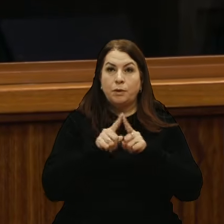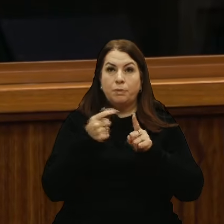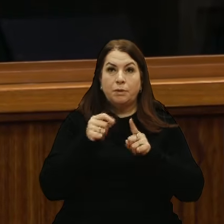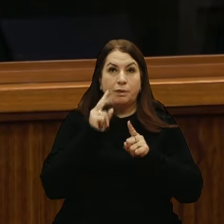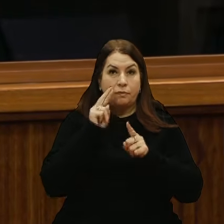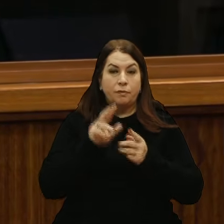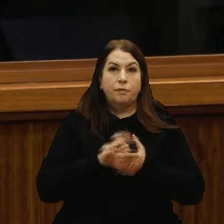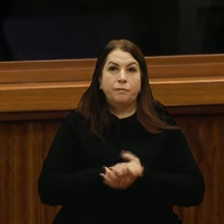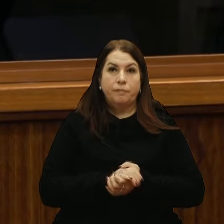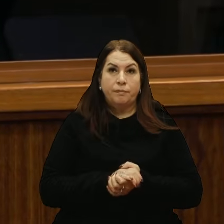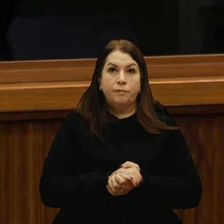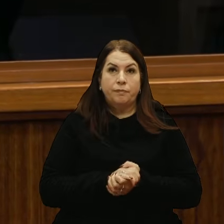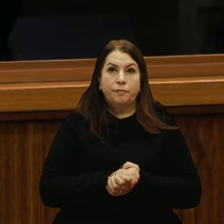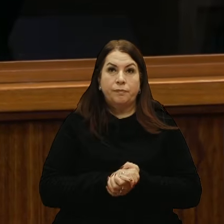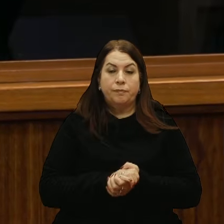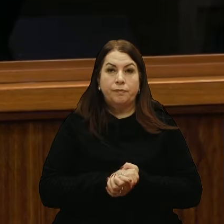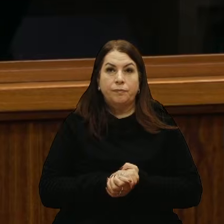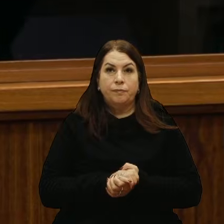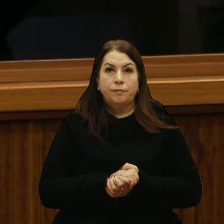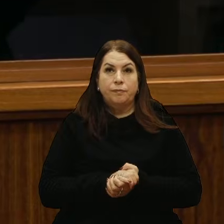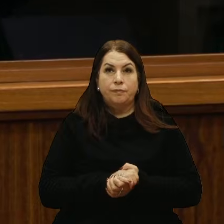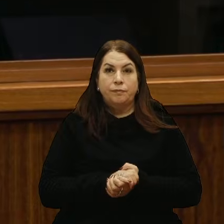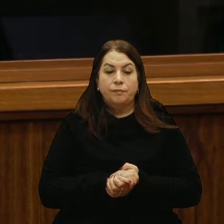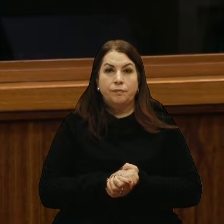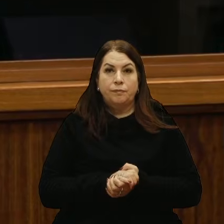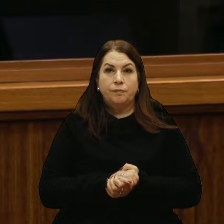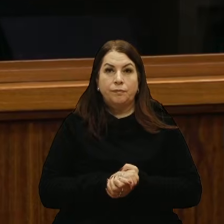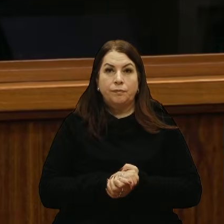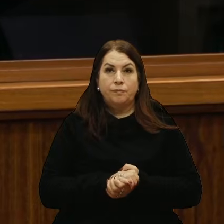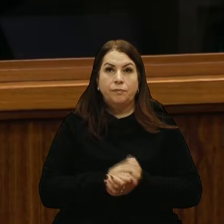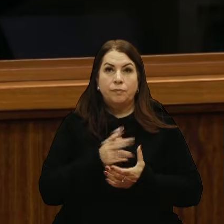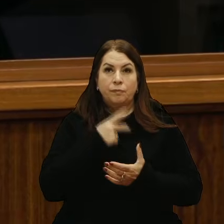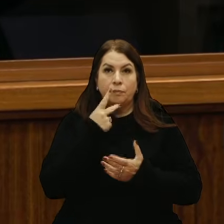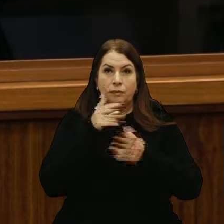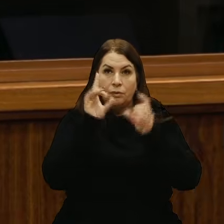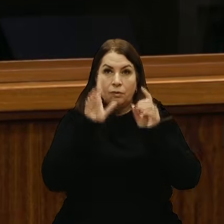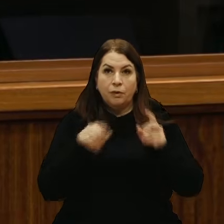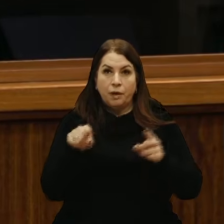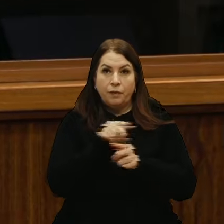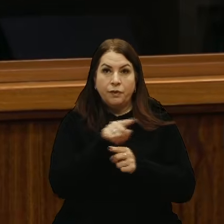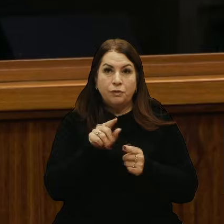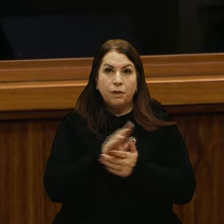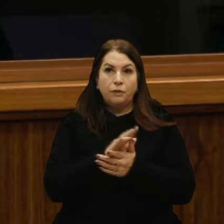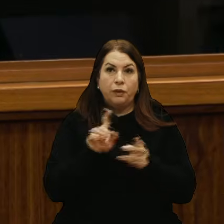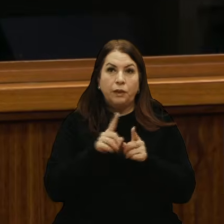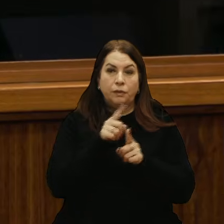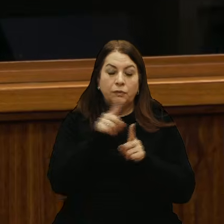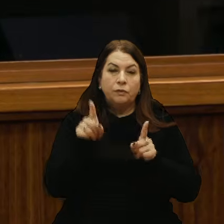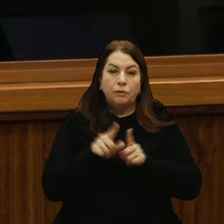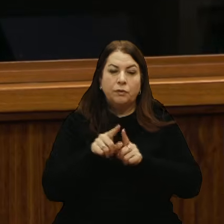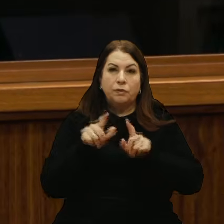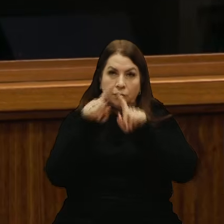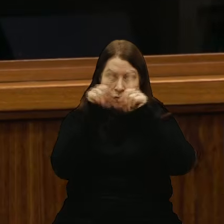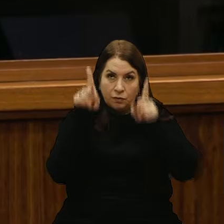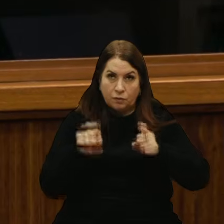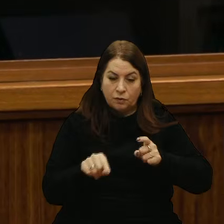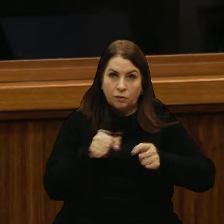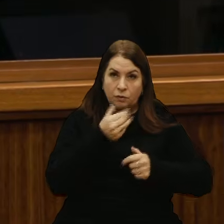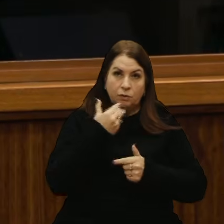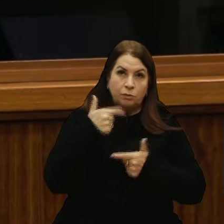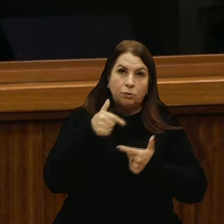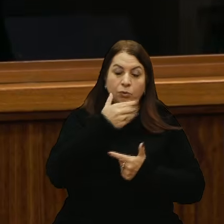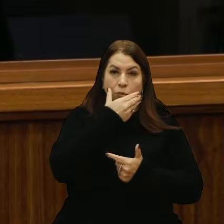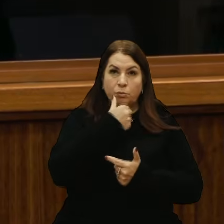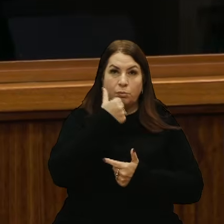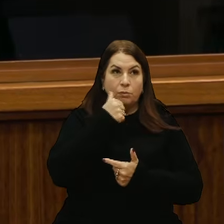pegar. Mas, falando especificamente de servidor, de trabalhador e trabalhadora da